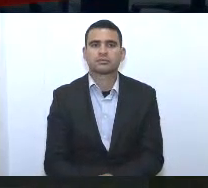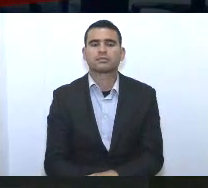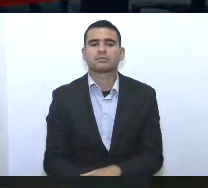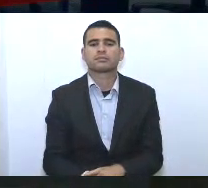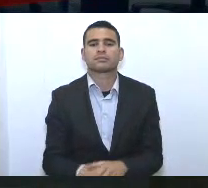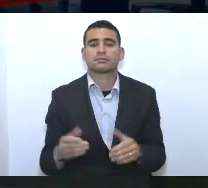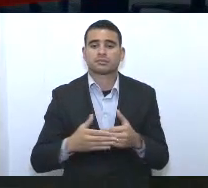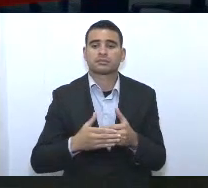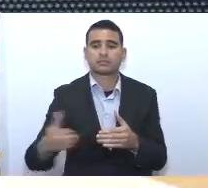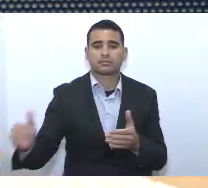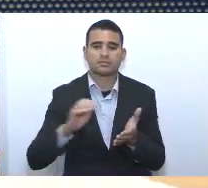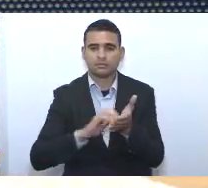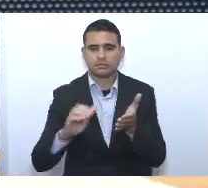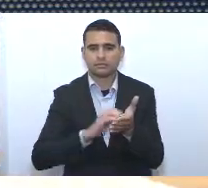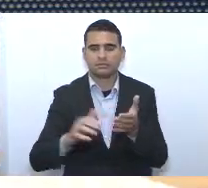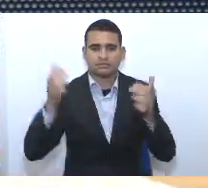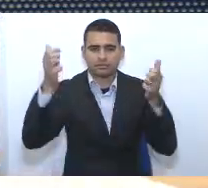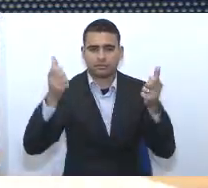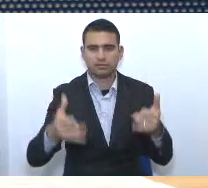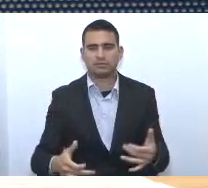devidos esclarecimentos.